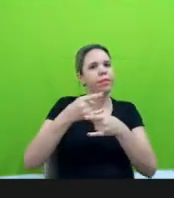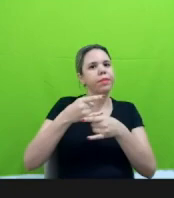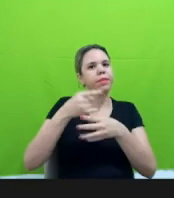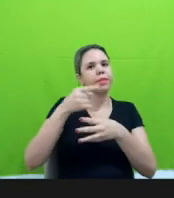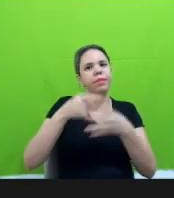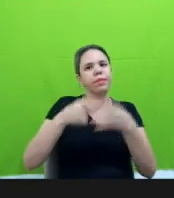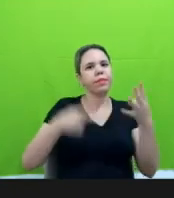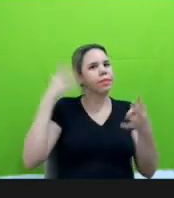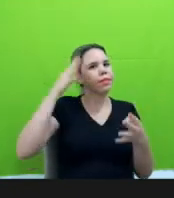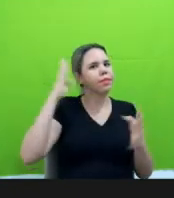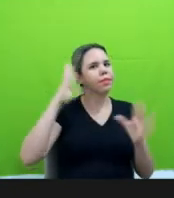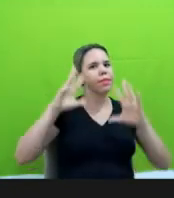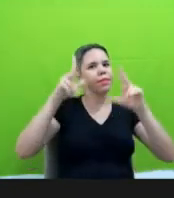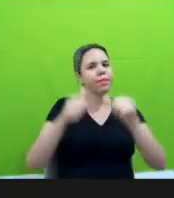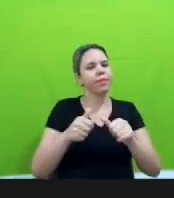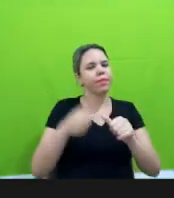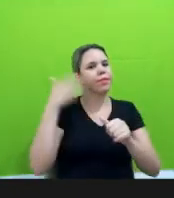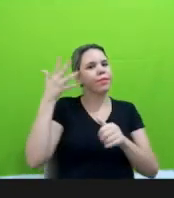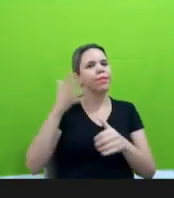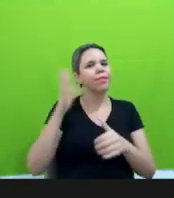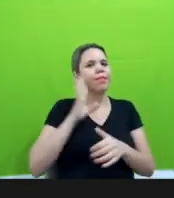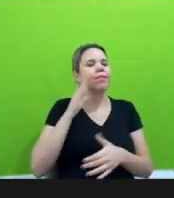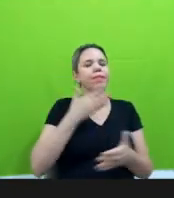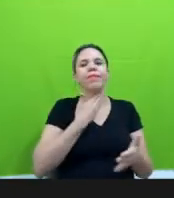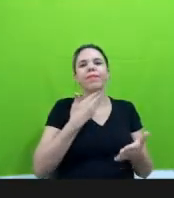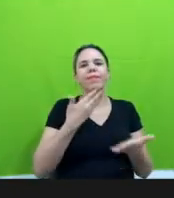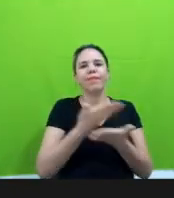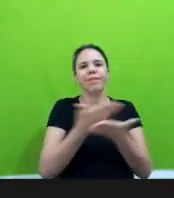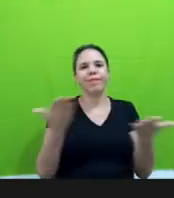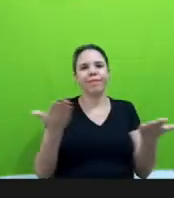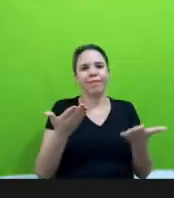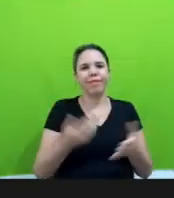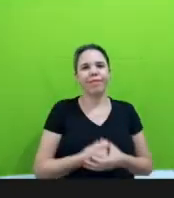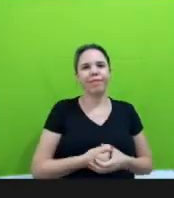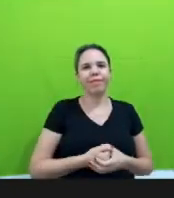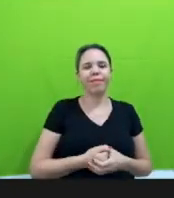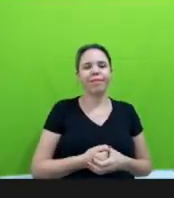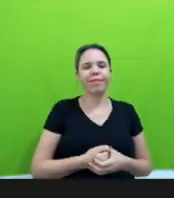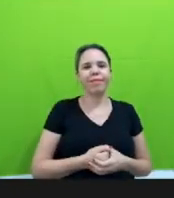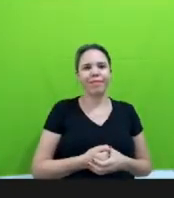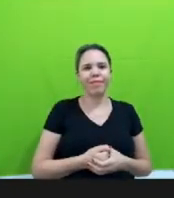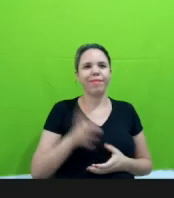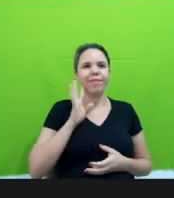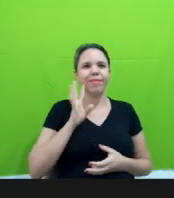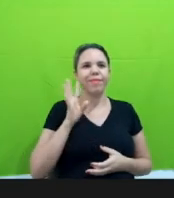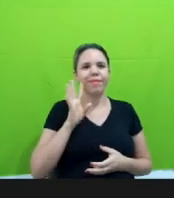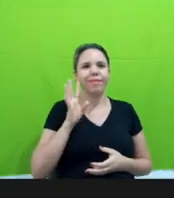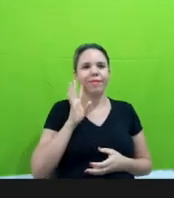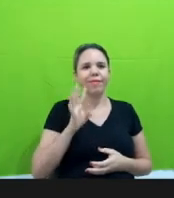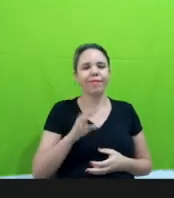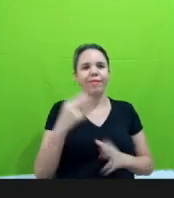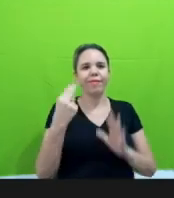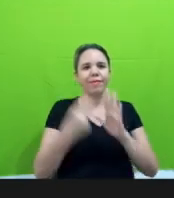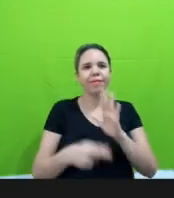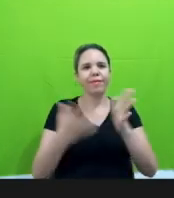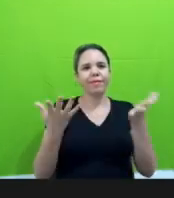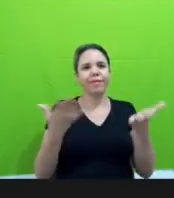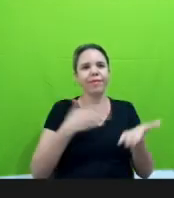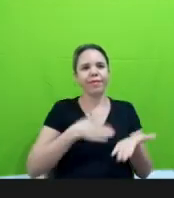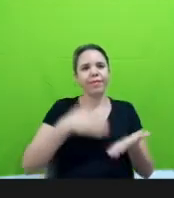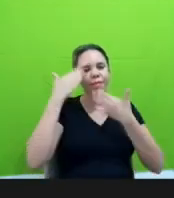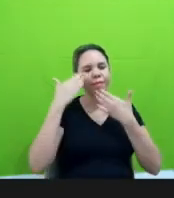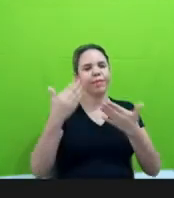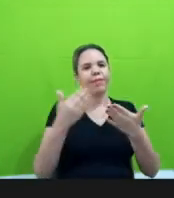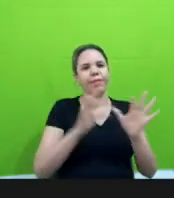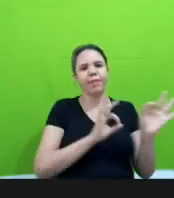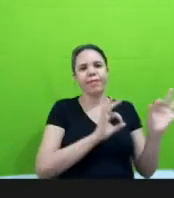Beth, de todo mundo. Muito bacana esse bate-papo com vocês hoje. Legal, Léo. Em nome da Brage, eu gostaria de agradecer a